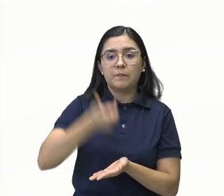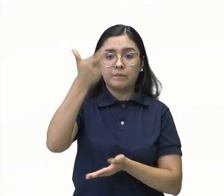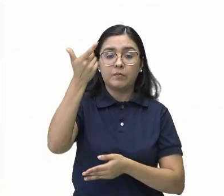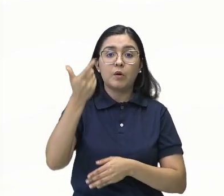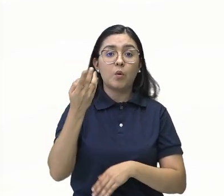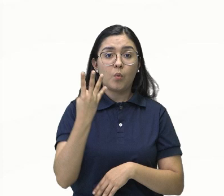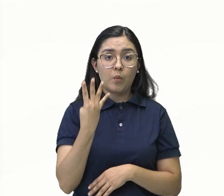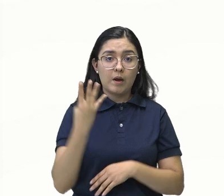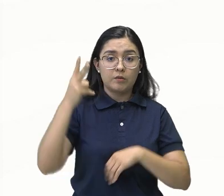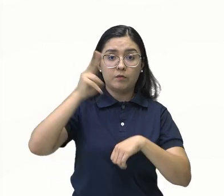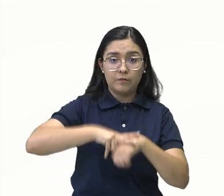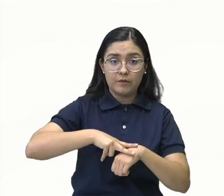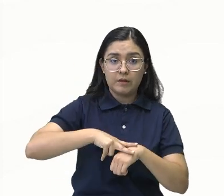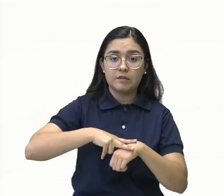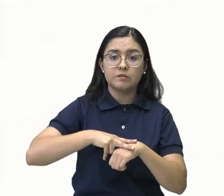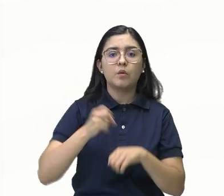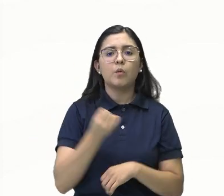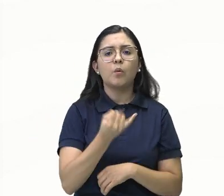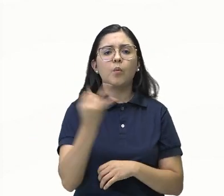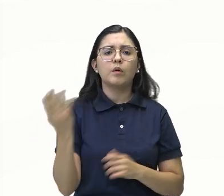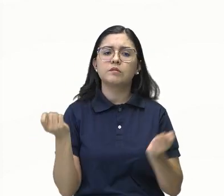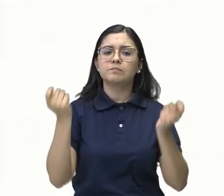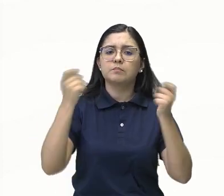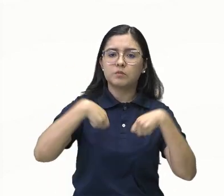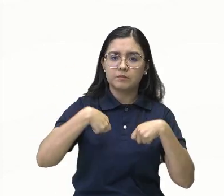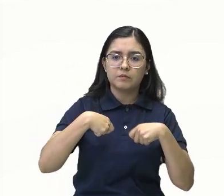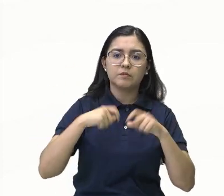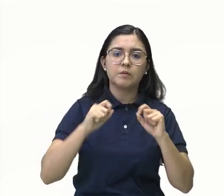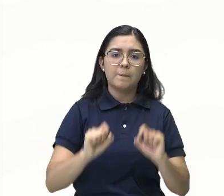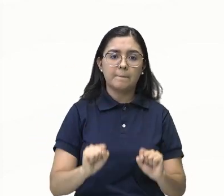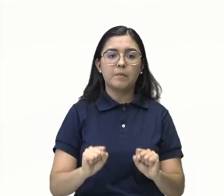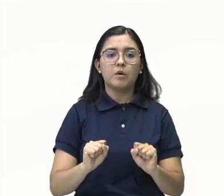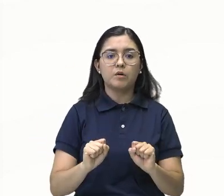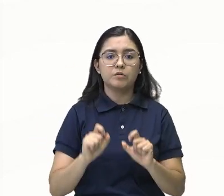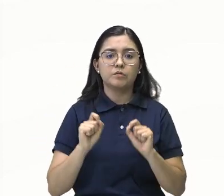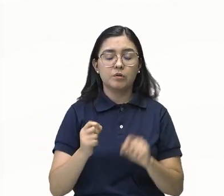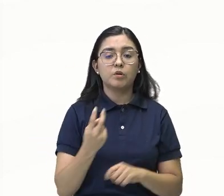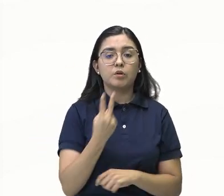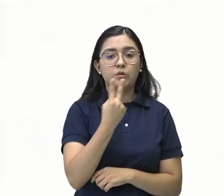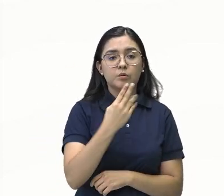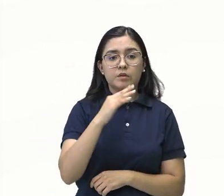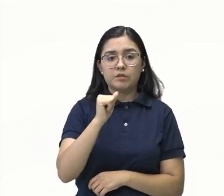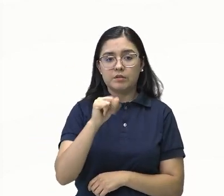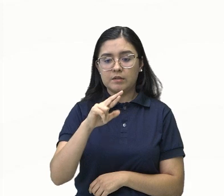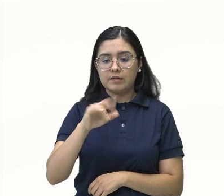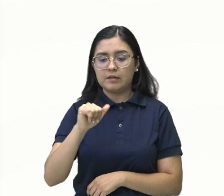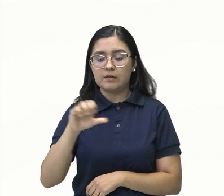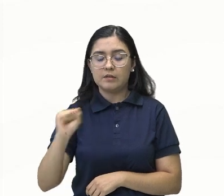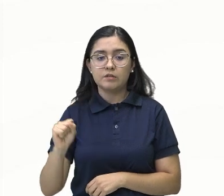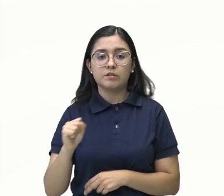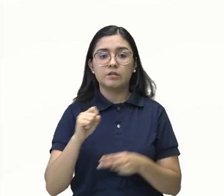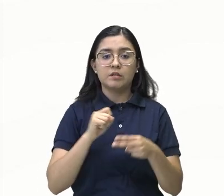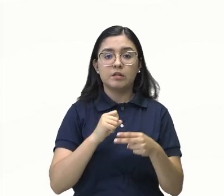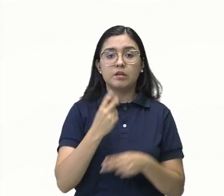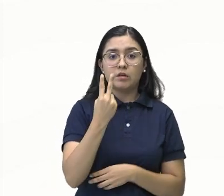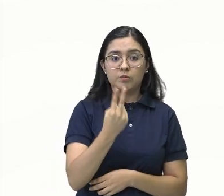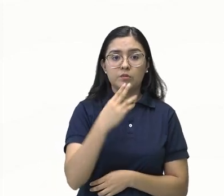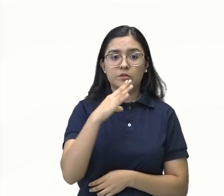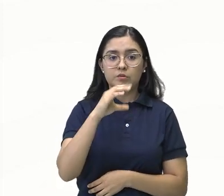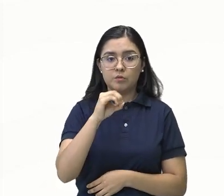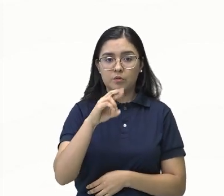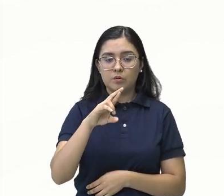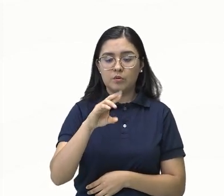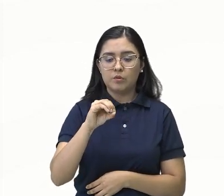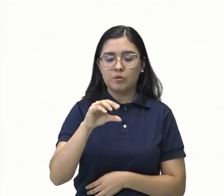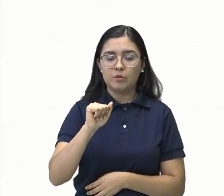4 vezes. De quantas maneiras se pode ocorrer 2 caras e 2 coroas,